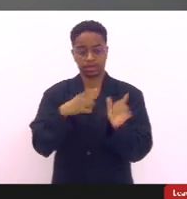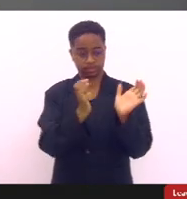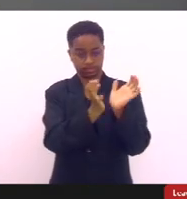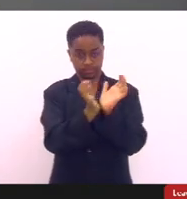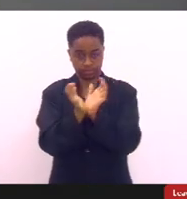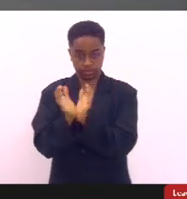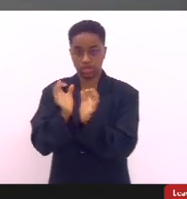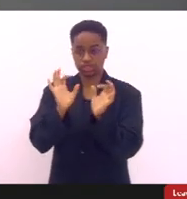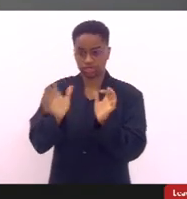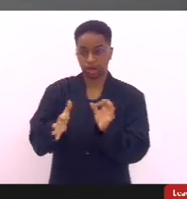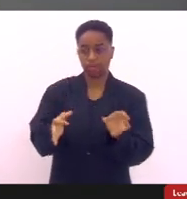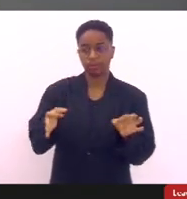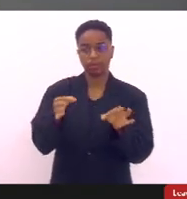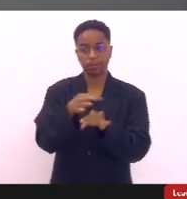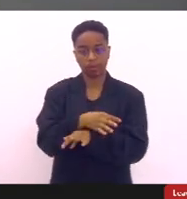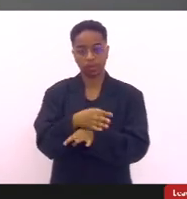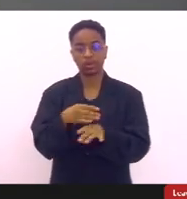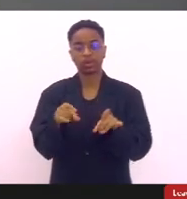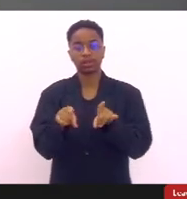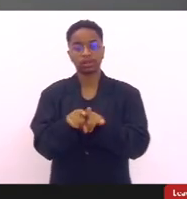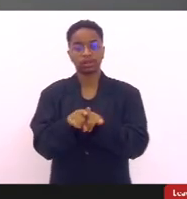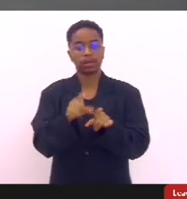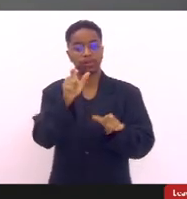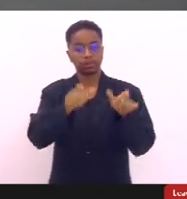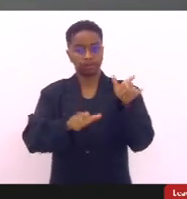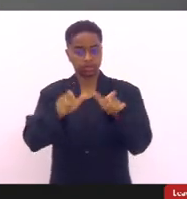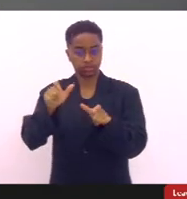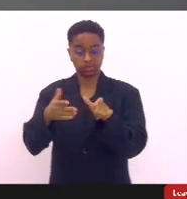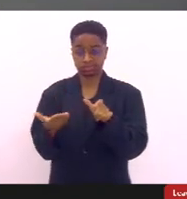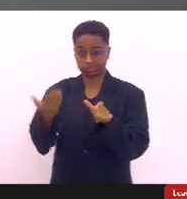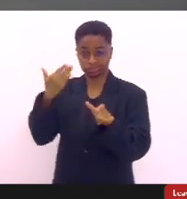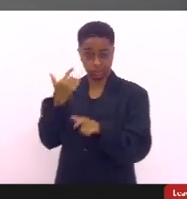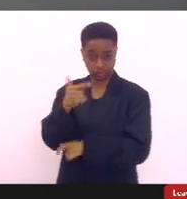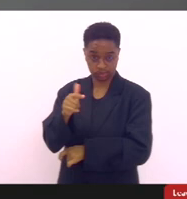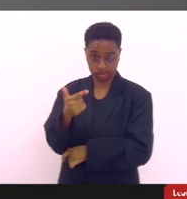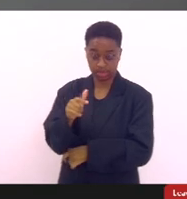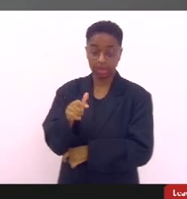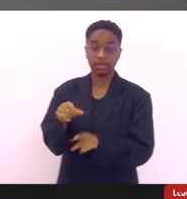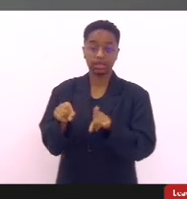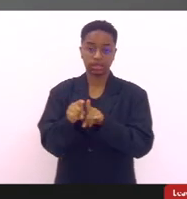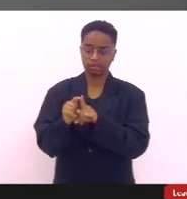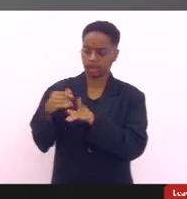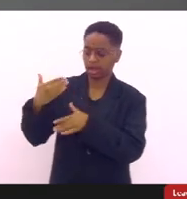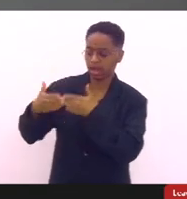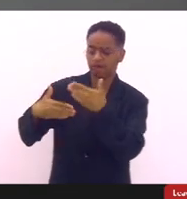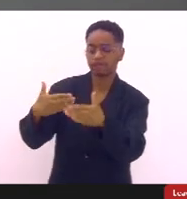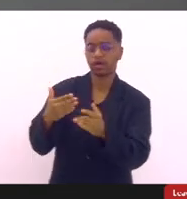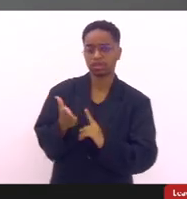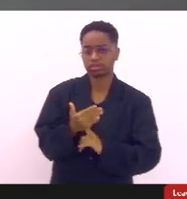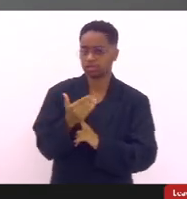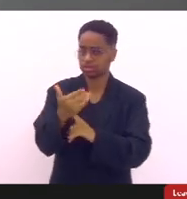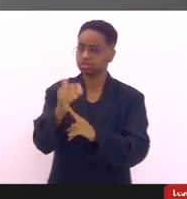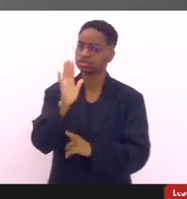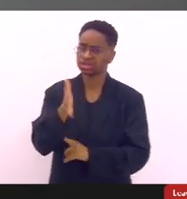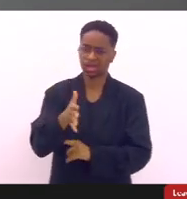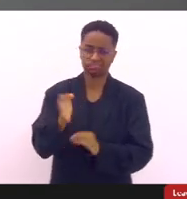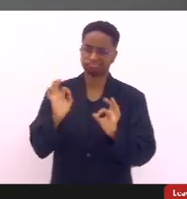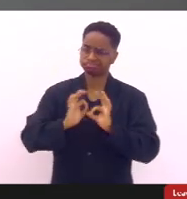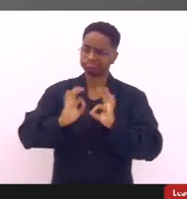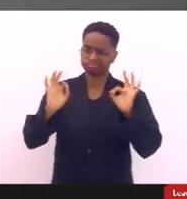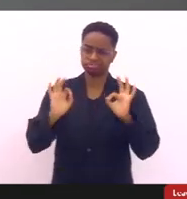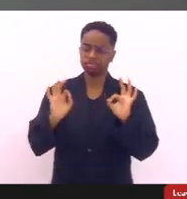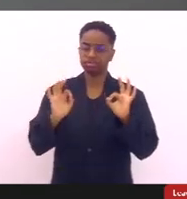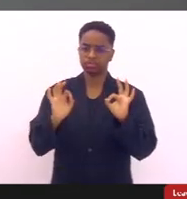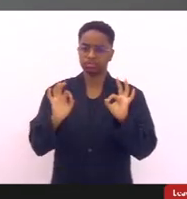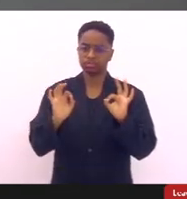equipes prontas, pessoal suficiente que nunca tivemos, temos um avanço tecnológico também ímpar,